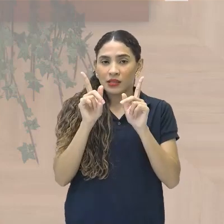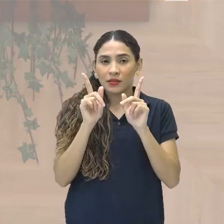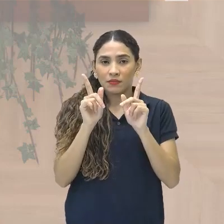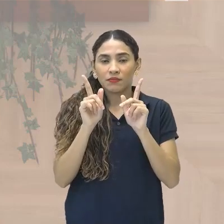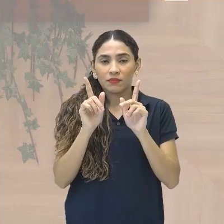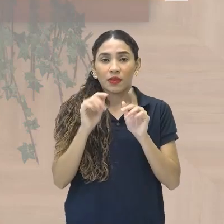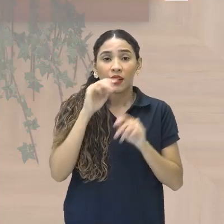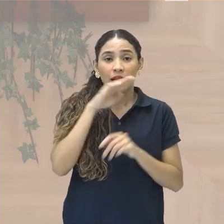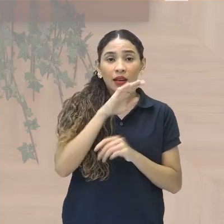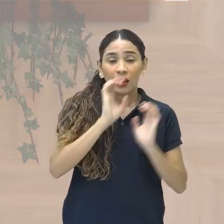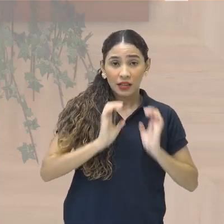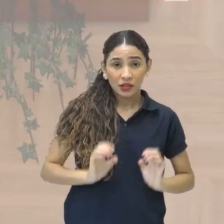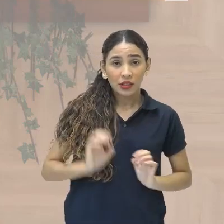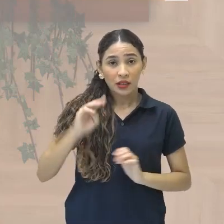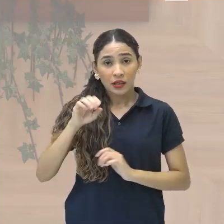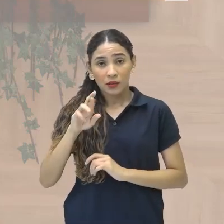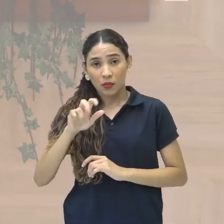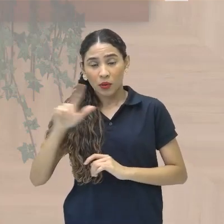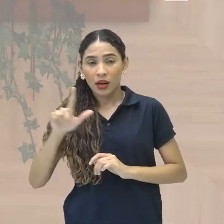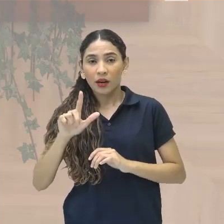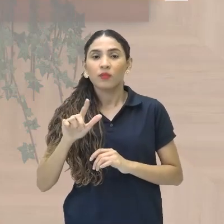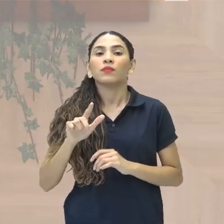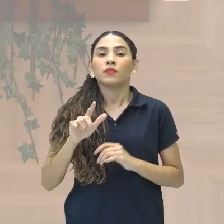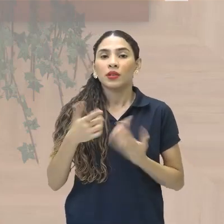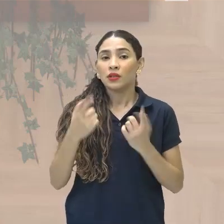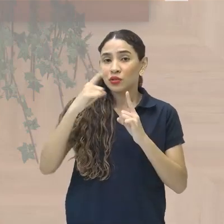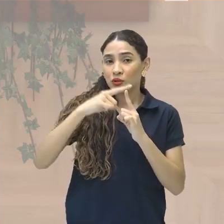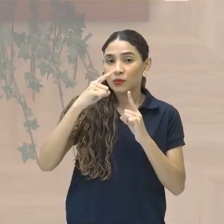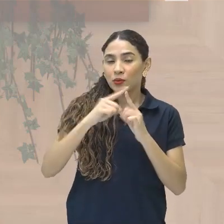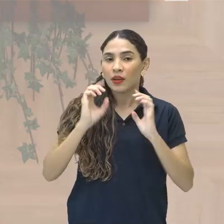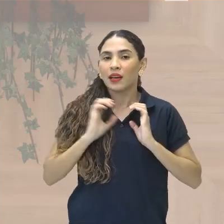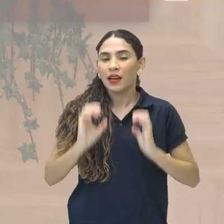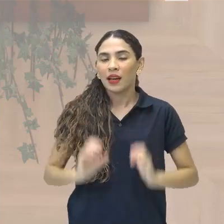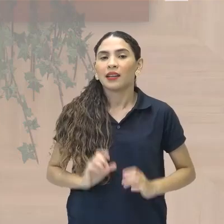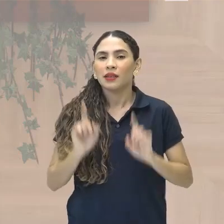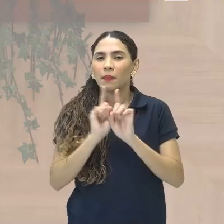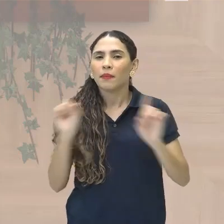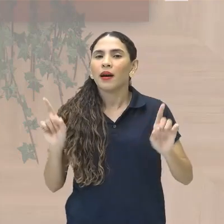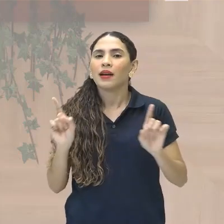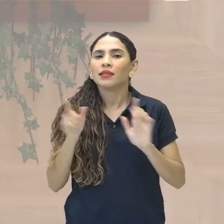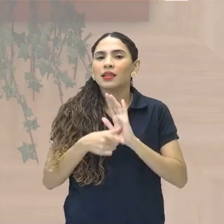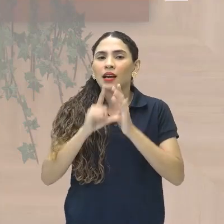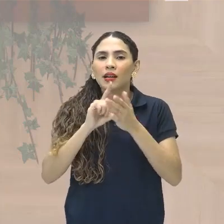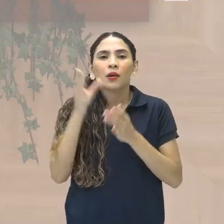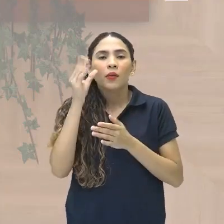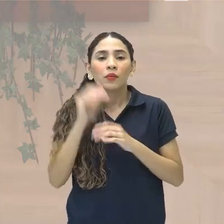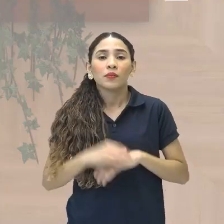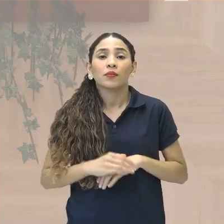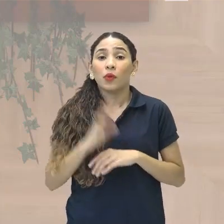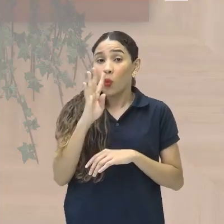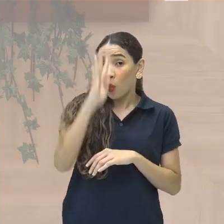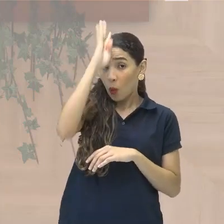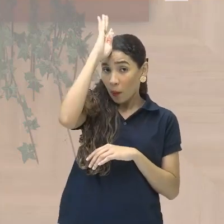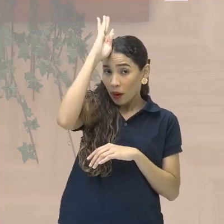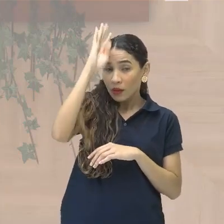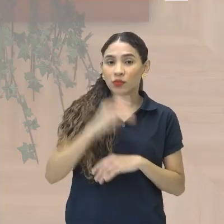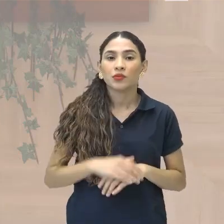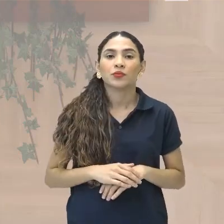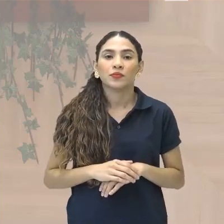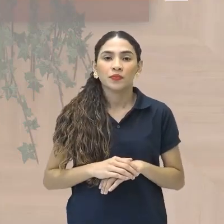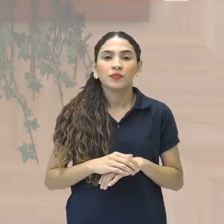ética e moral. Vamos já trabalhar os tipos de ética aqui, mas antes essa curiosidade. Quando os